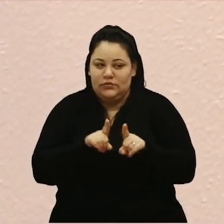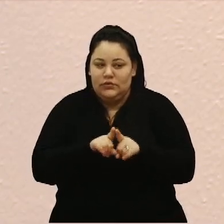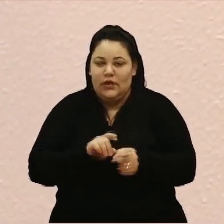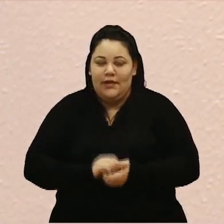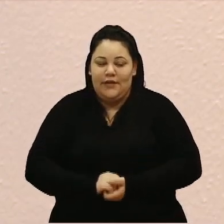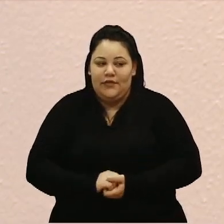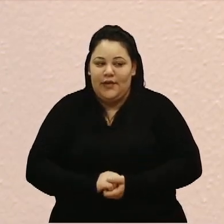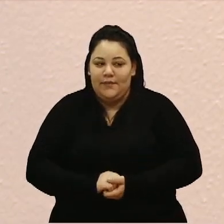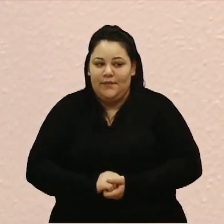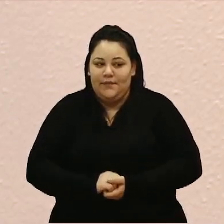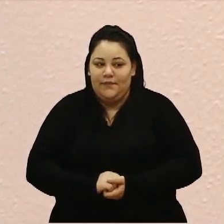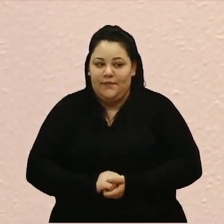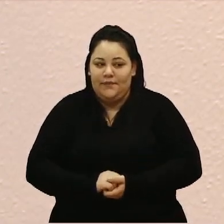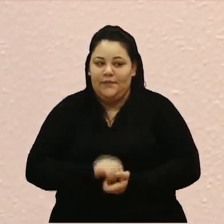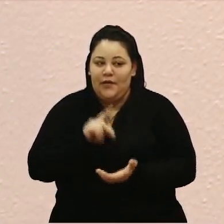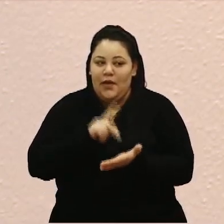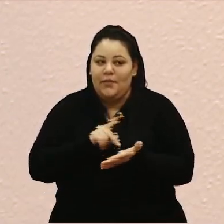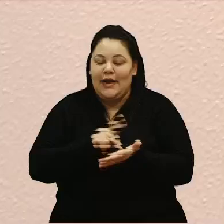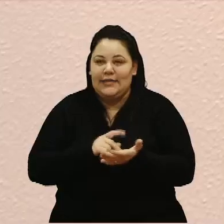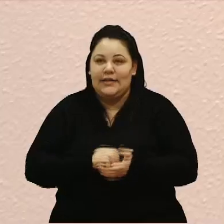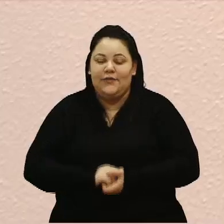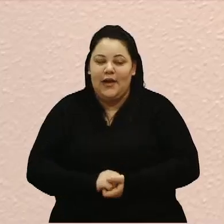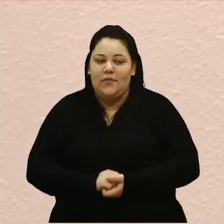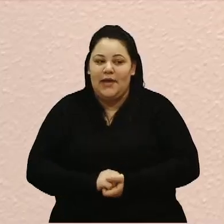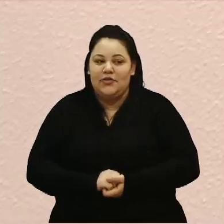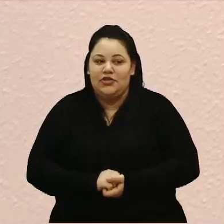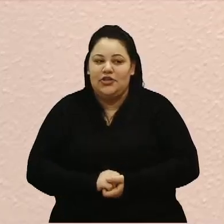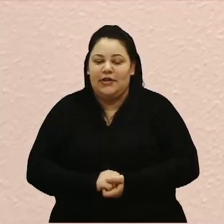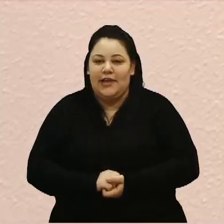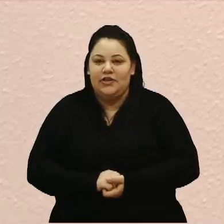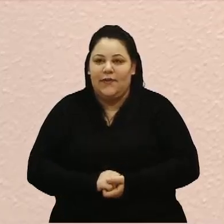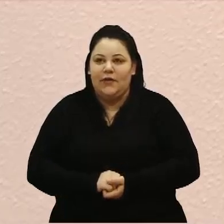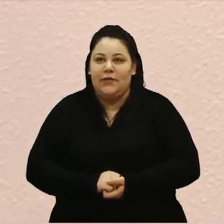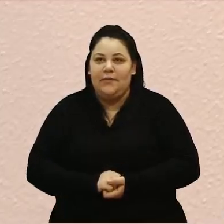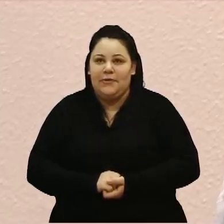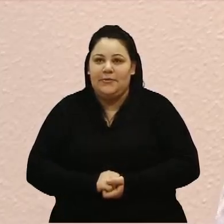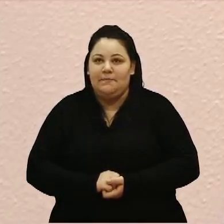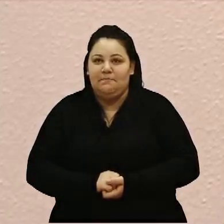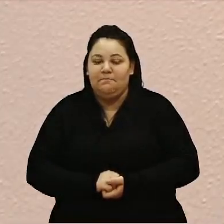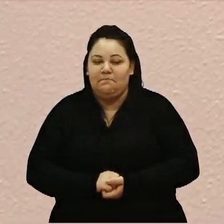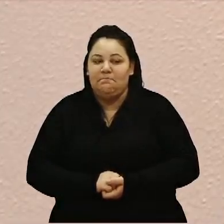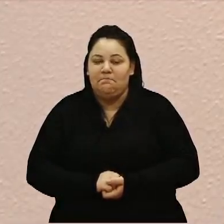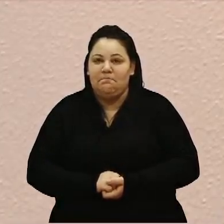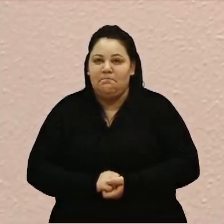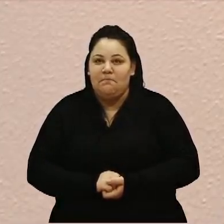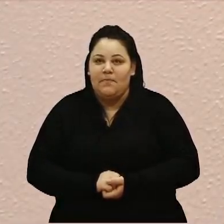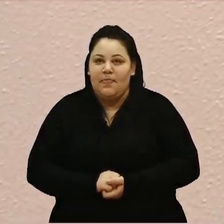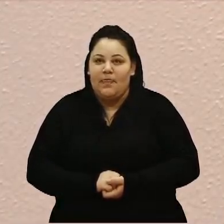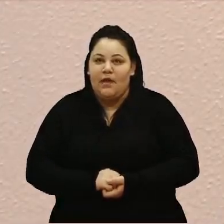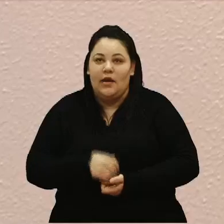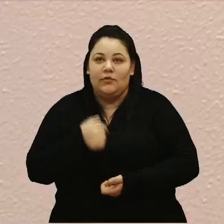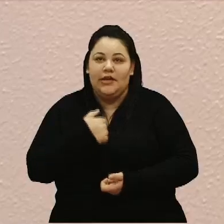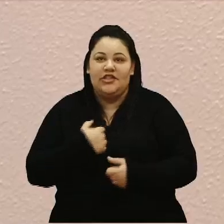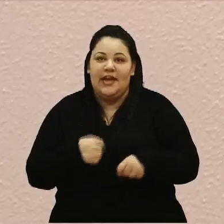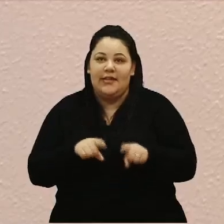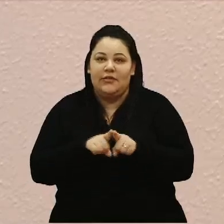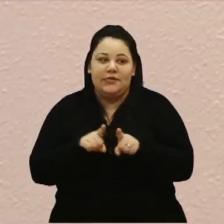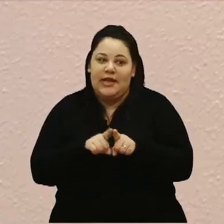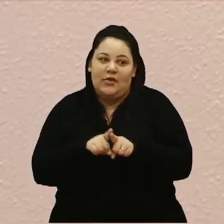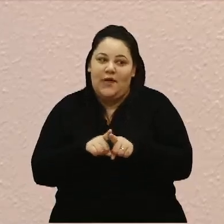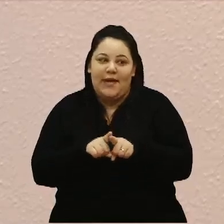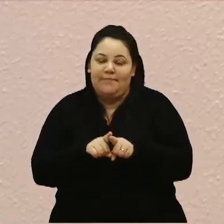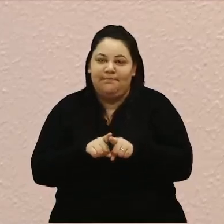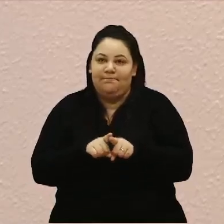que, de fato, sabem que esses temas são importantes. Também queria fazer um voto, senhor presidente. Ontem nós tivemos a eleição do Conselho Municipal de Saúde aqui da